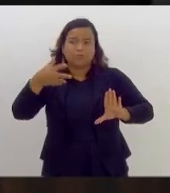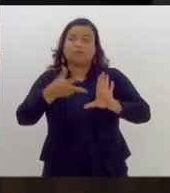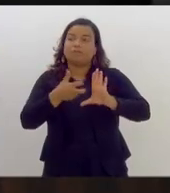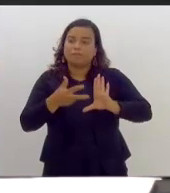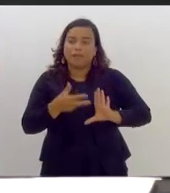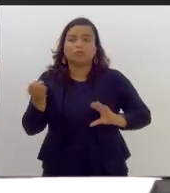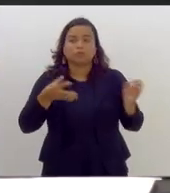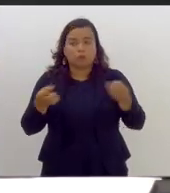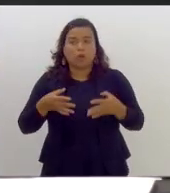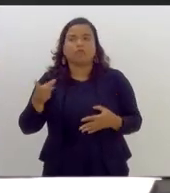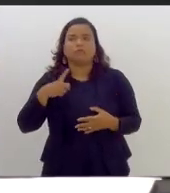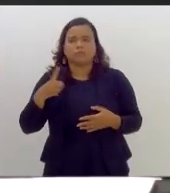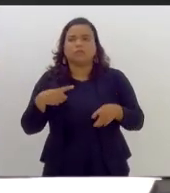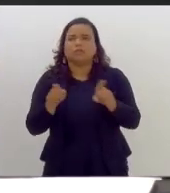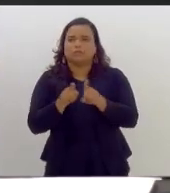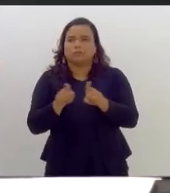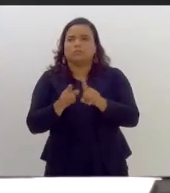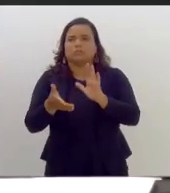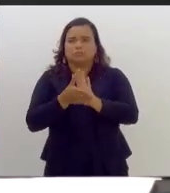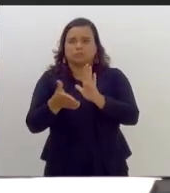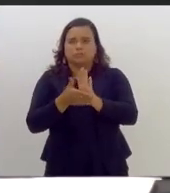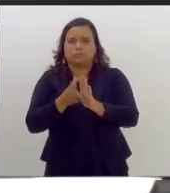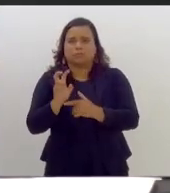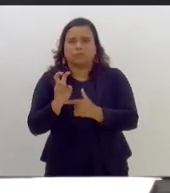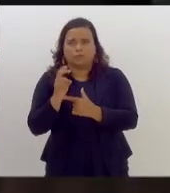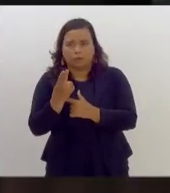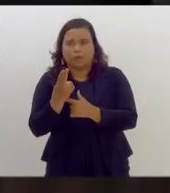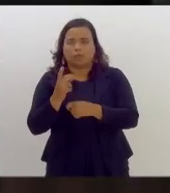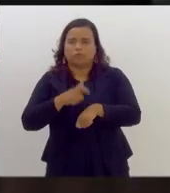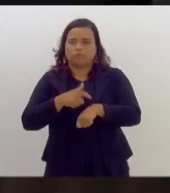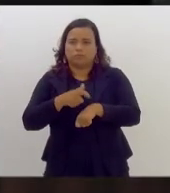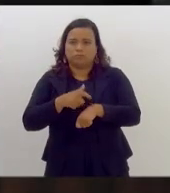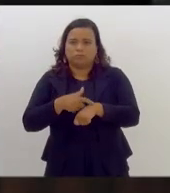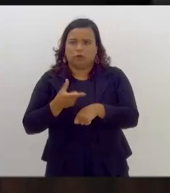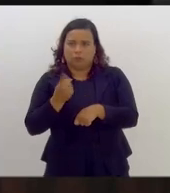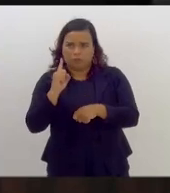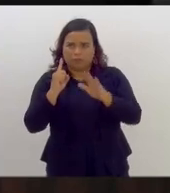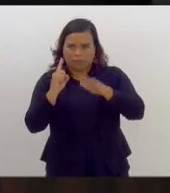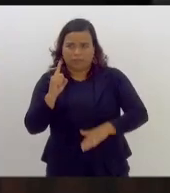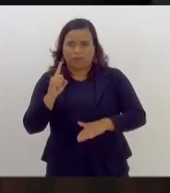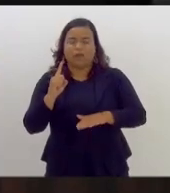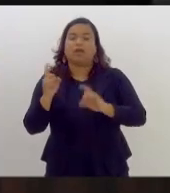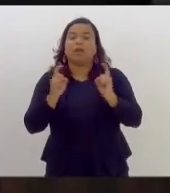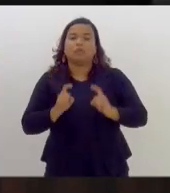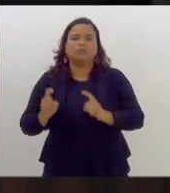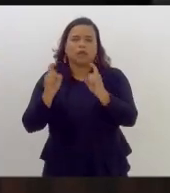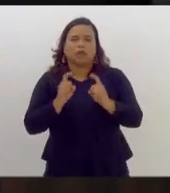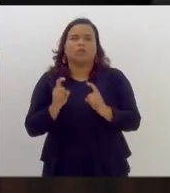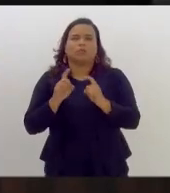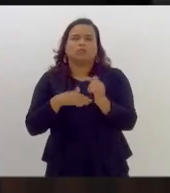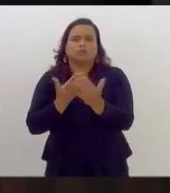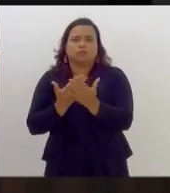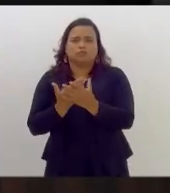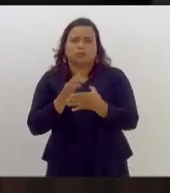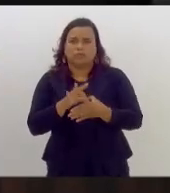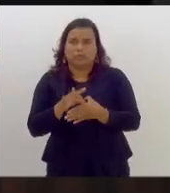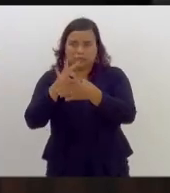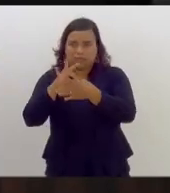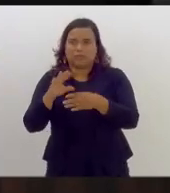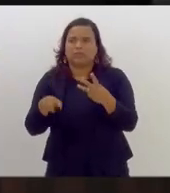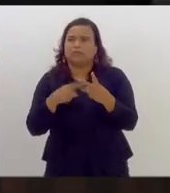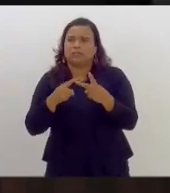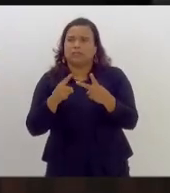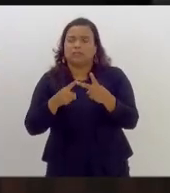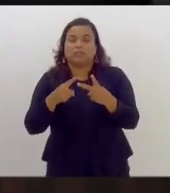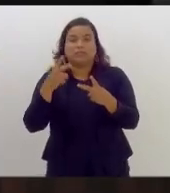novos, vou propor às 13 horas uma reunião de colégio de líderes para a segunda e às 15 horas a